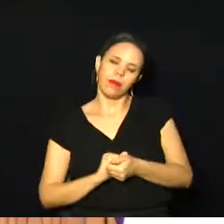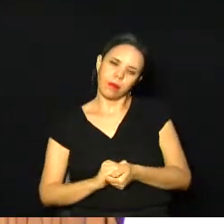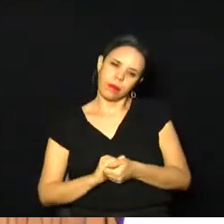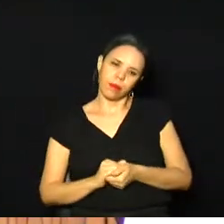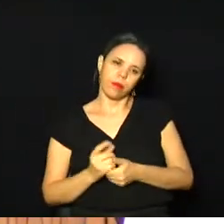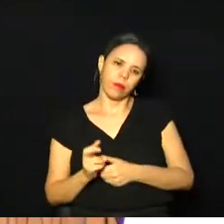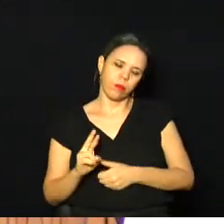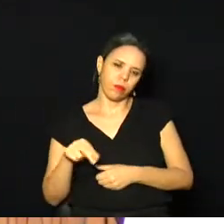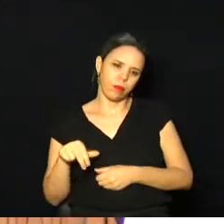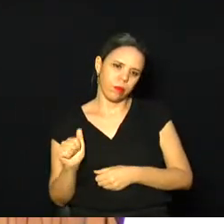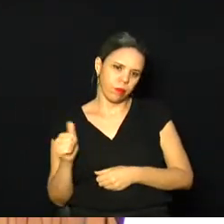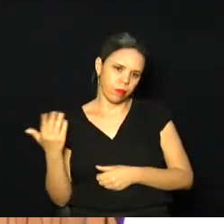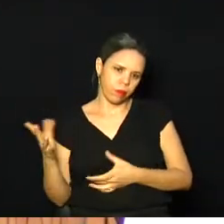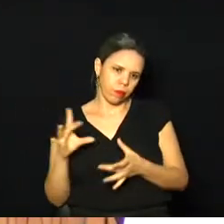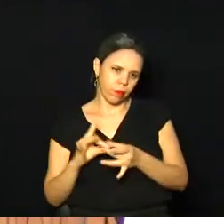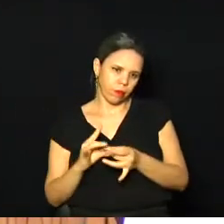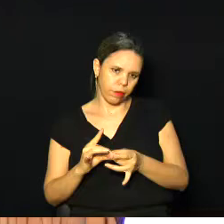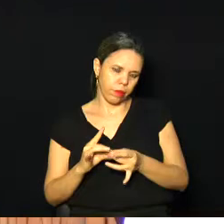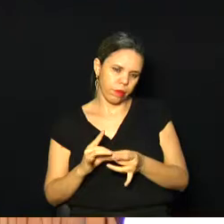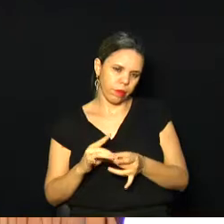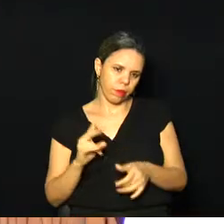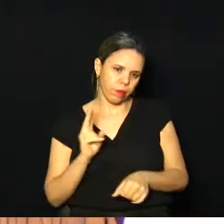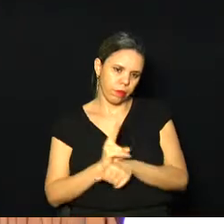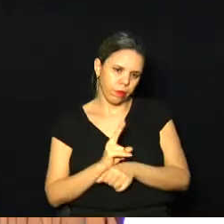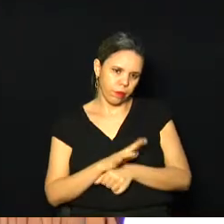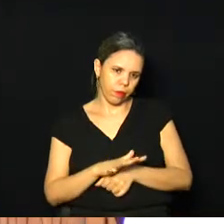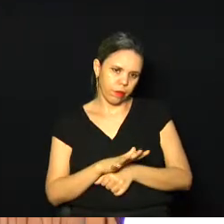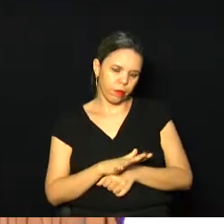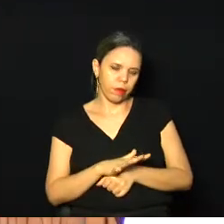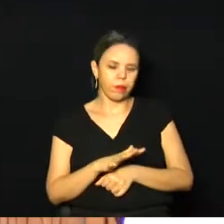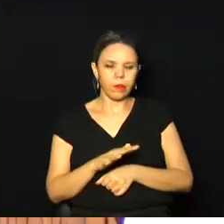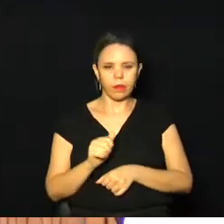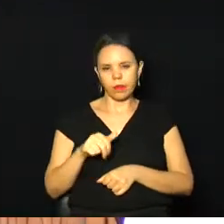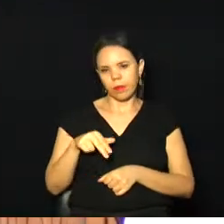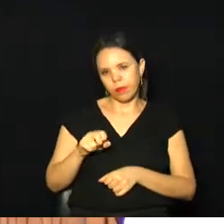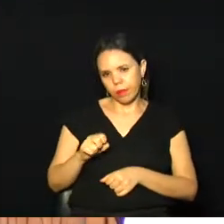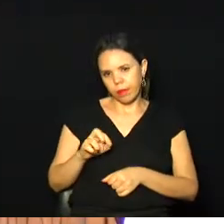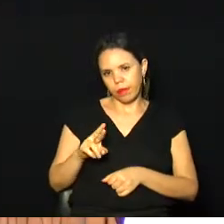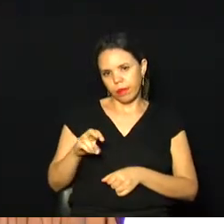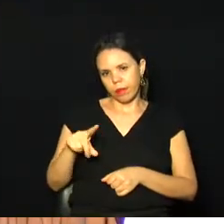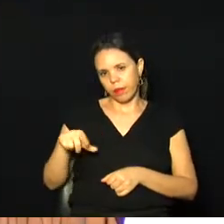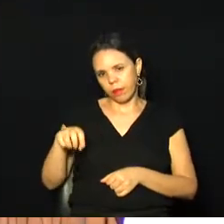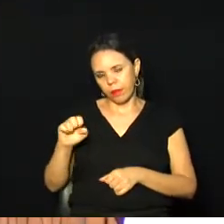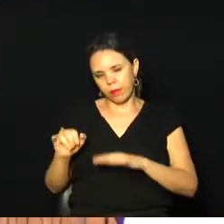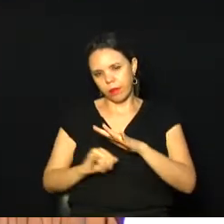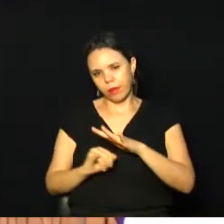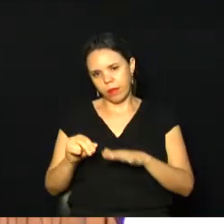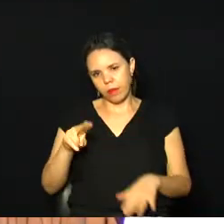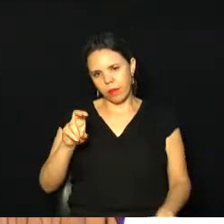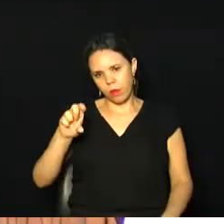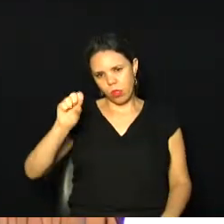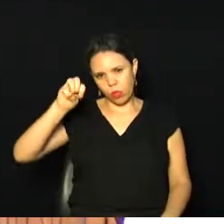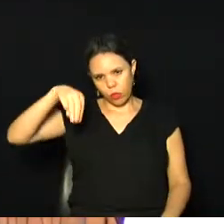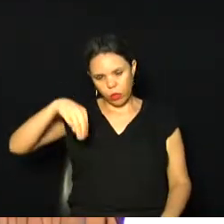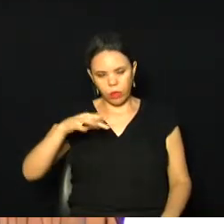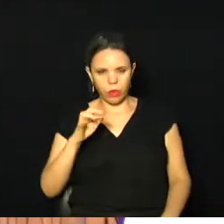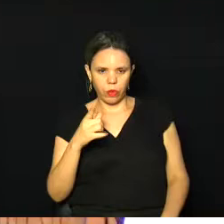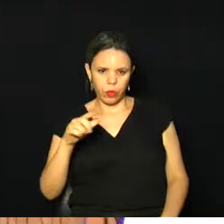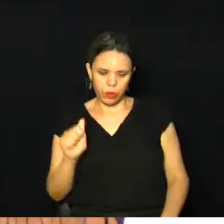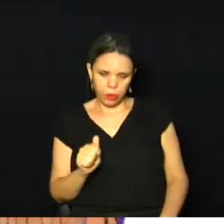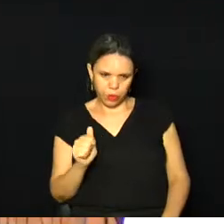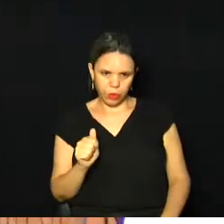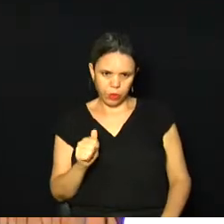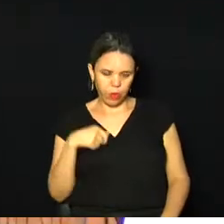Carolina, uma grande parceira, faz parte da rede protetiva, a Anne Carolina, do Instituto Nelson, Fernanda